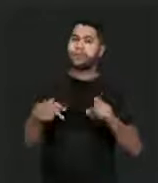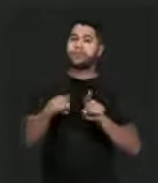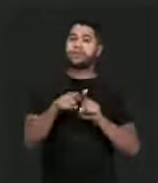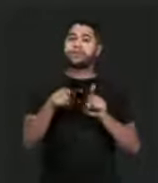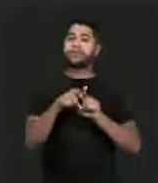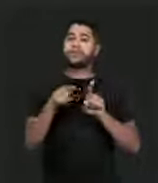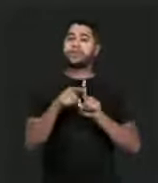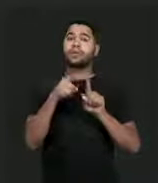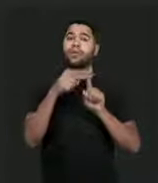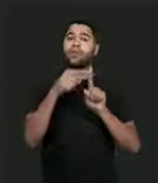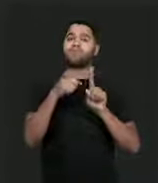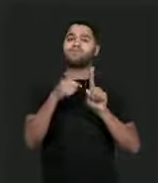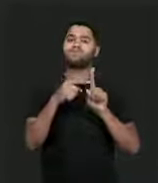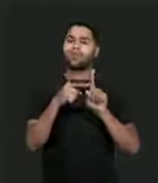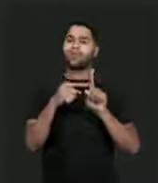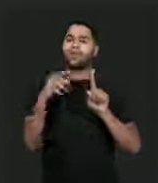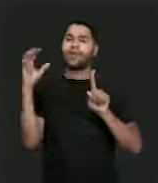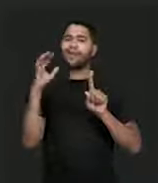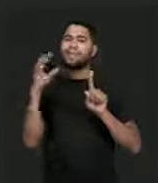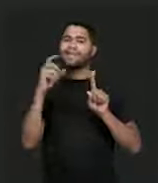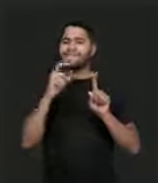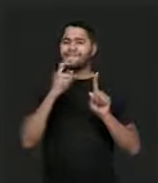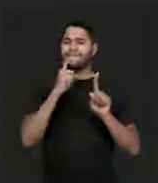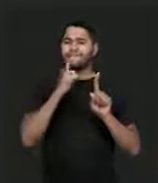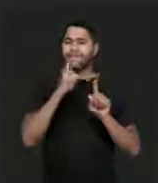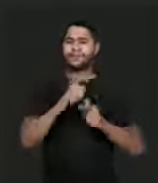uma fonte fria.